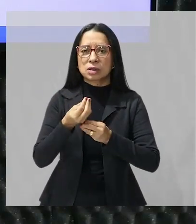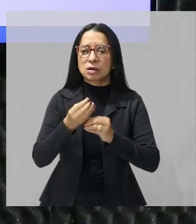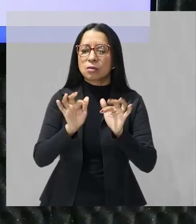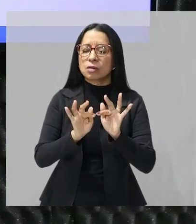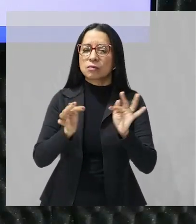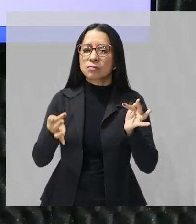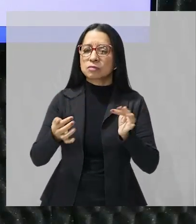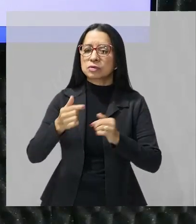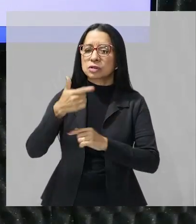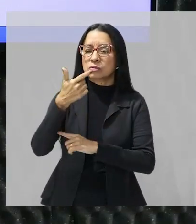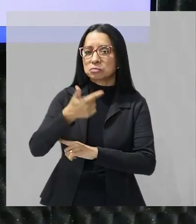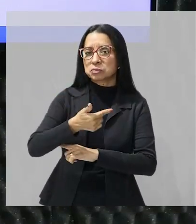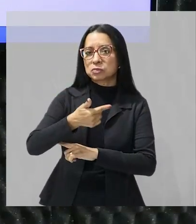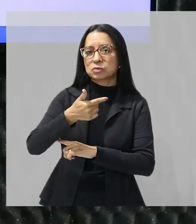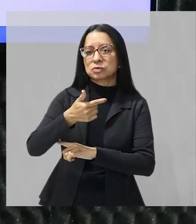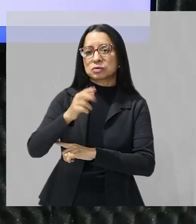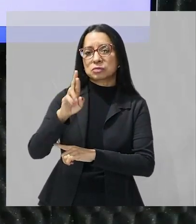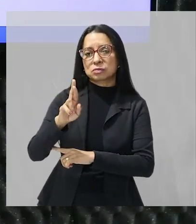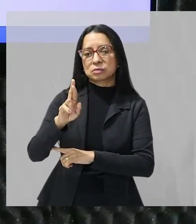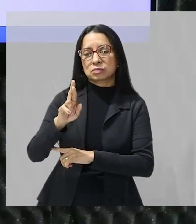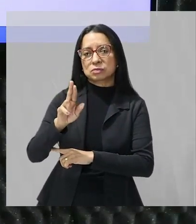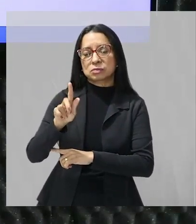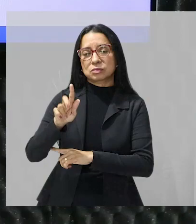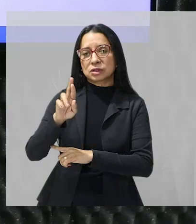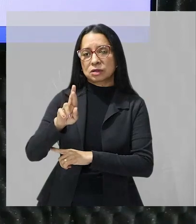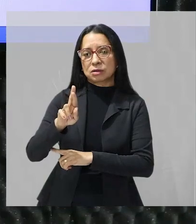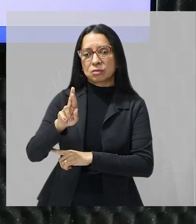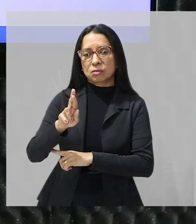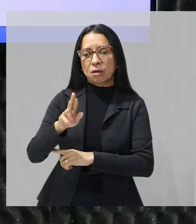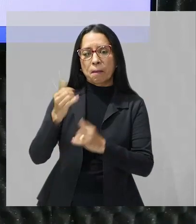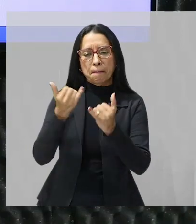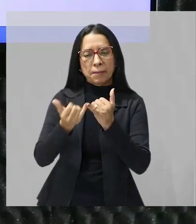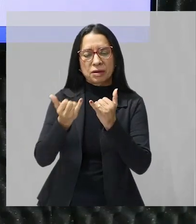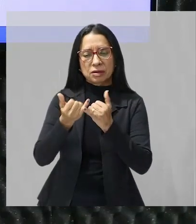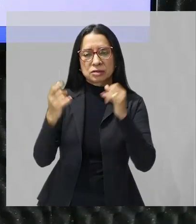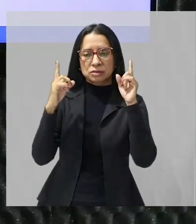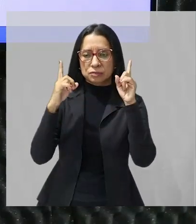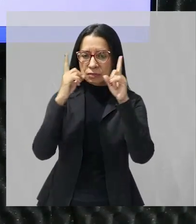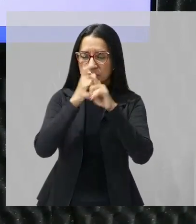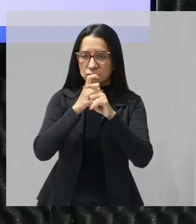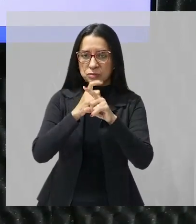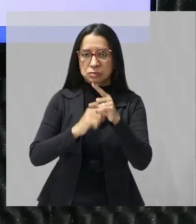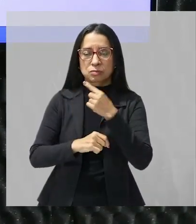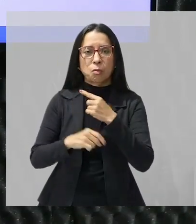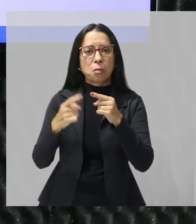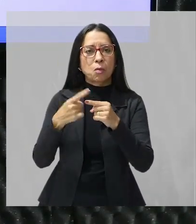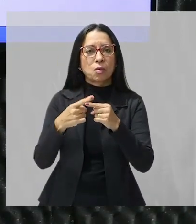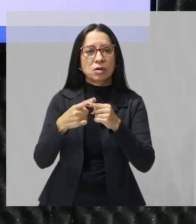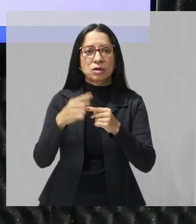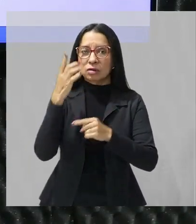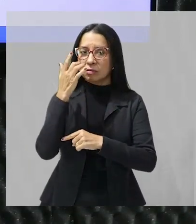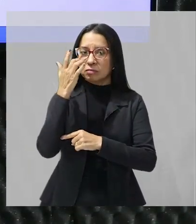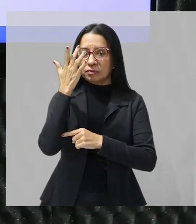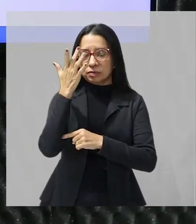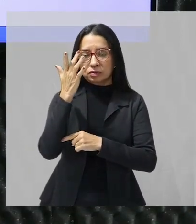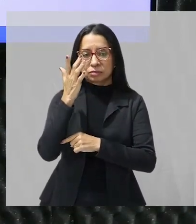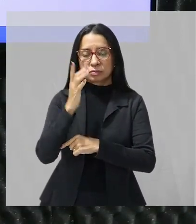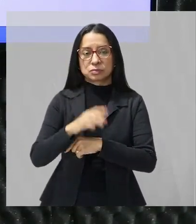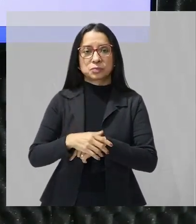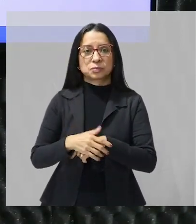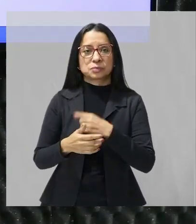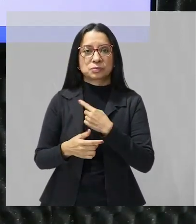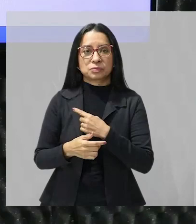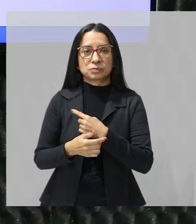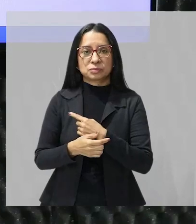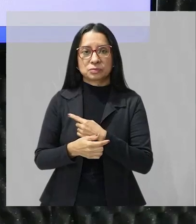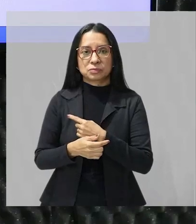grau? Porque eu tô olhando para esse negócio, parece grego. Não, gente, não é grego, não é português, eu vou te dizer por quê, ó. Tá vendo que bem aqui x